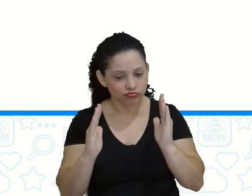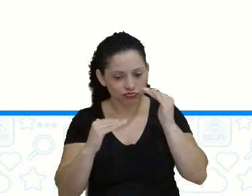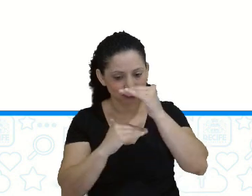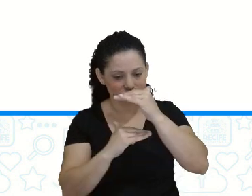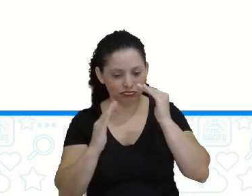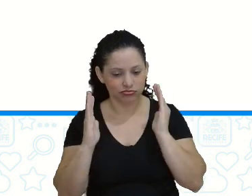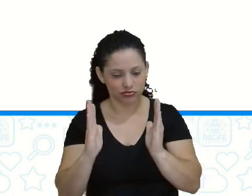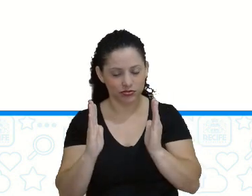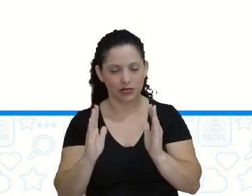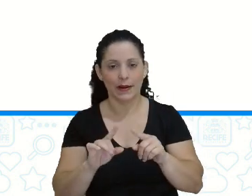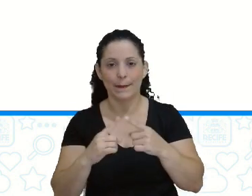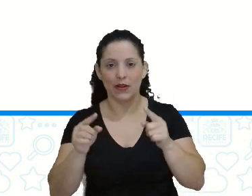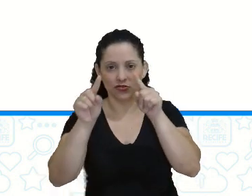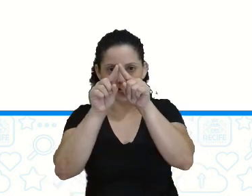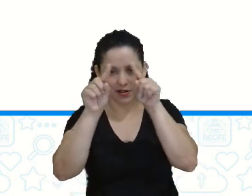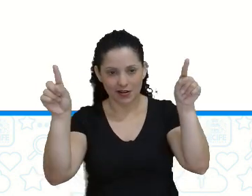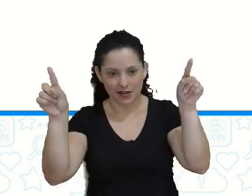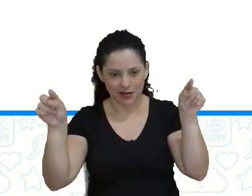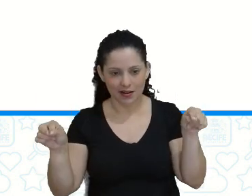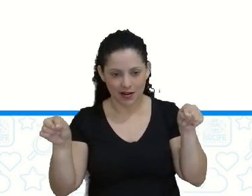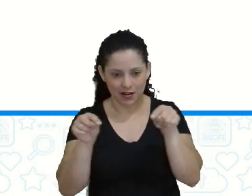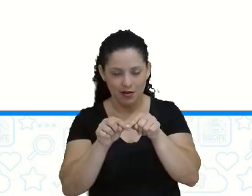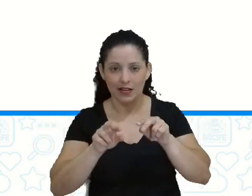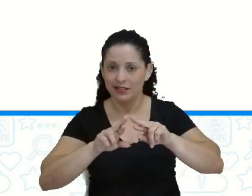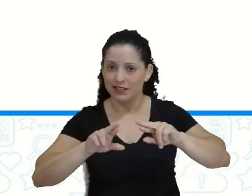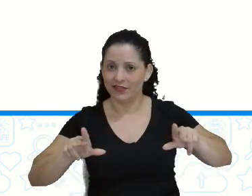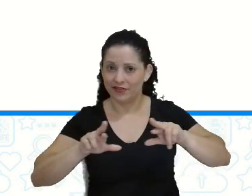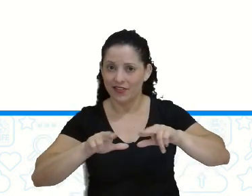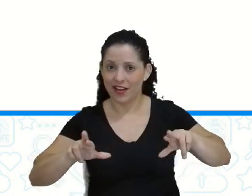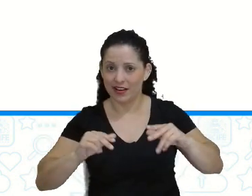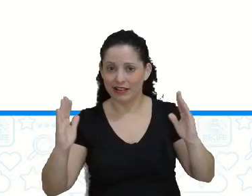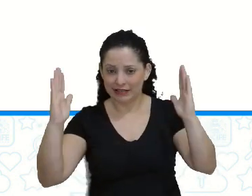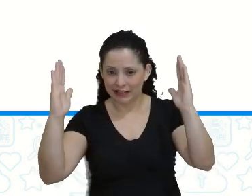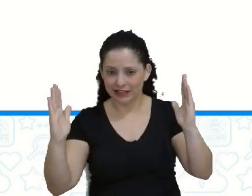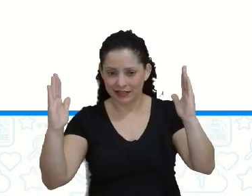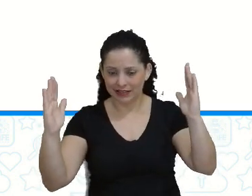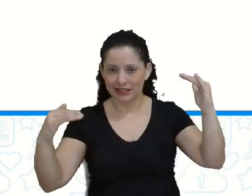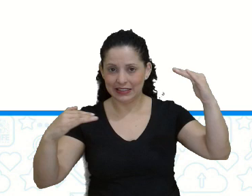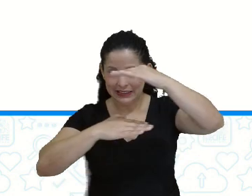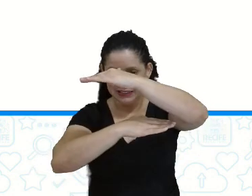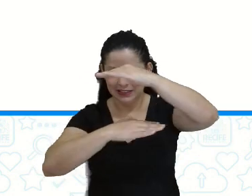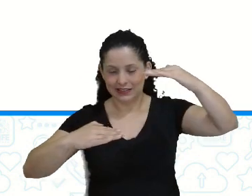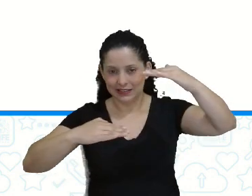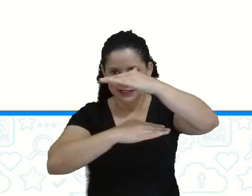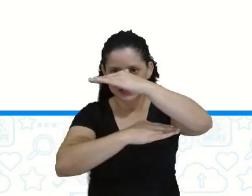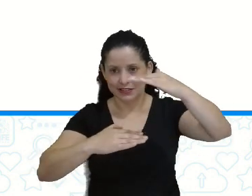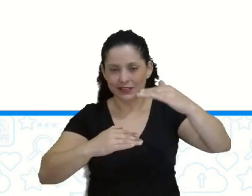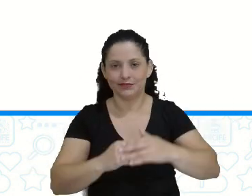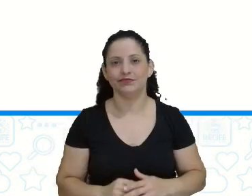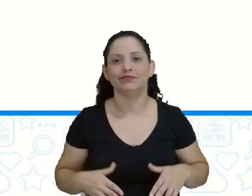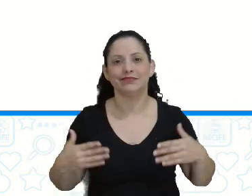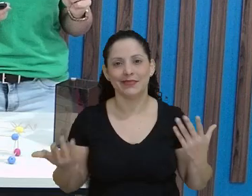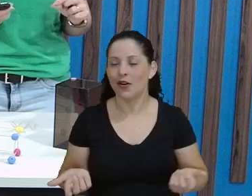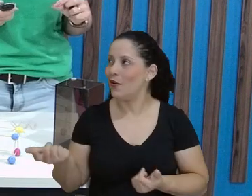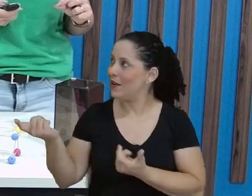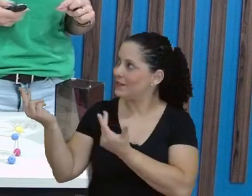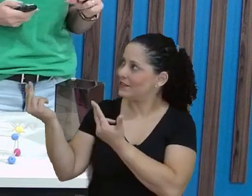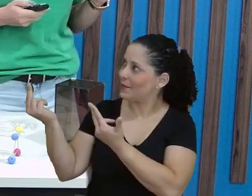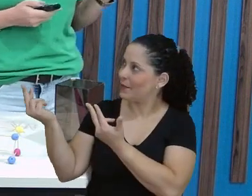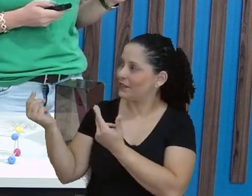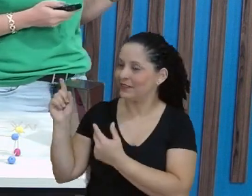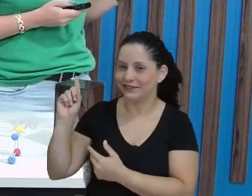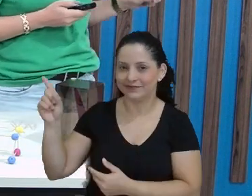tamanho. Já o paralelepípedo não. Então, o sabonete está relacionada ao